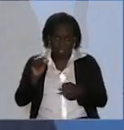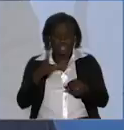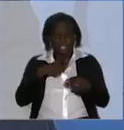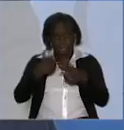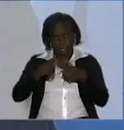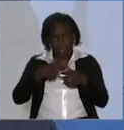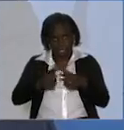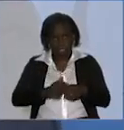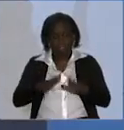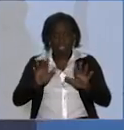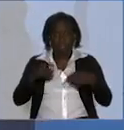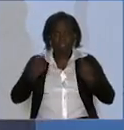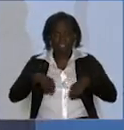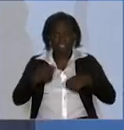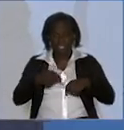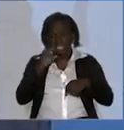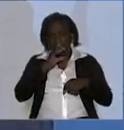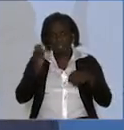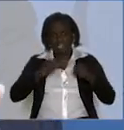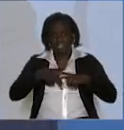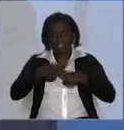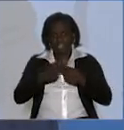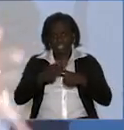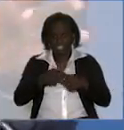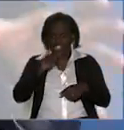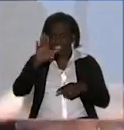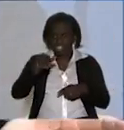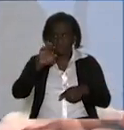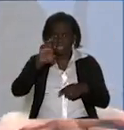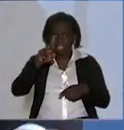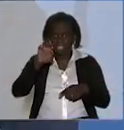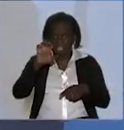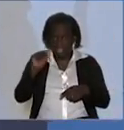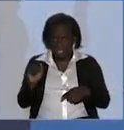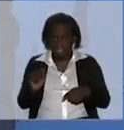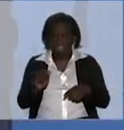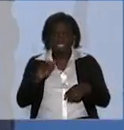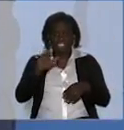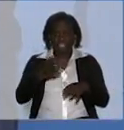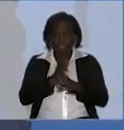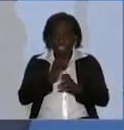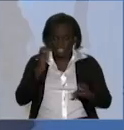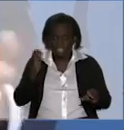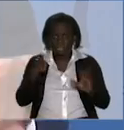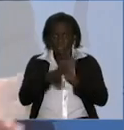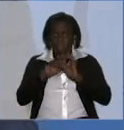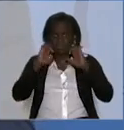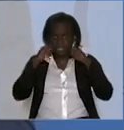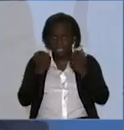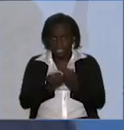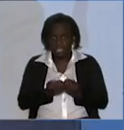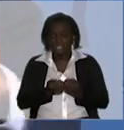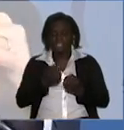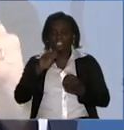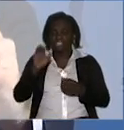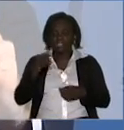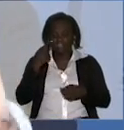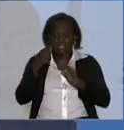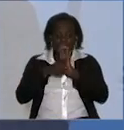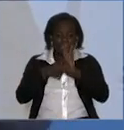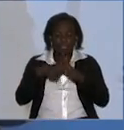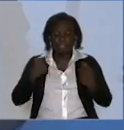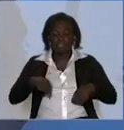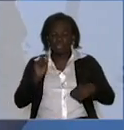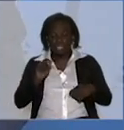alguns problemas de cobertura, isso que tem que ser feito é de maneira rápida. Chama o CREA, chama a engenharia do Maracanã, vê o que tem que